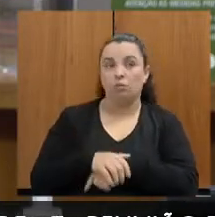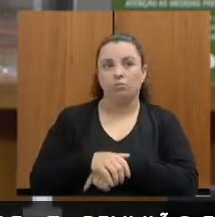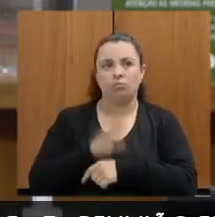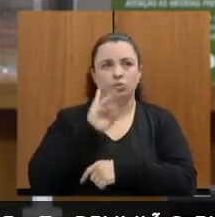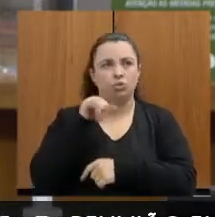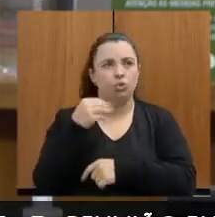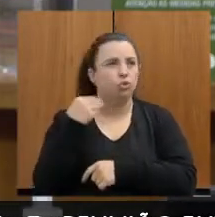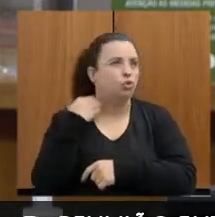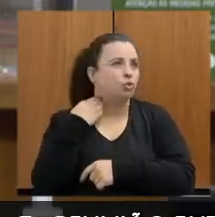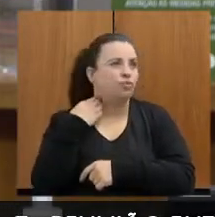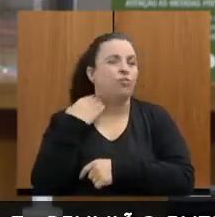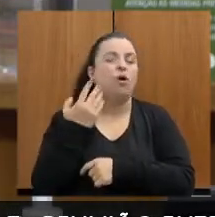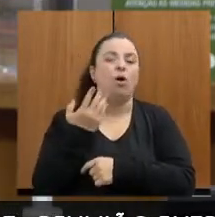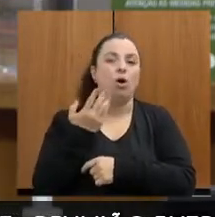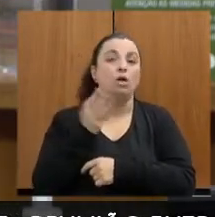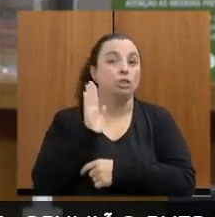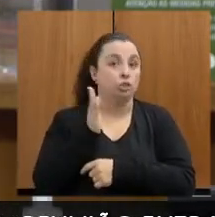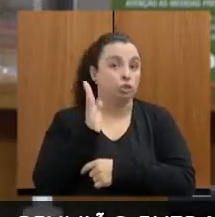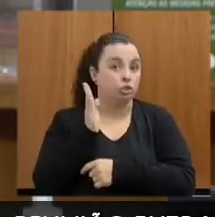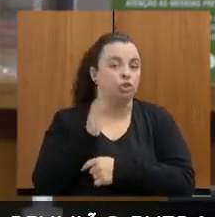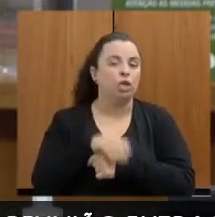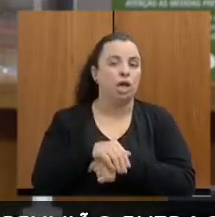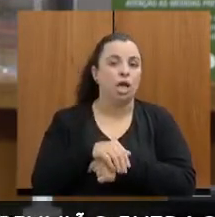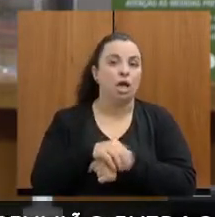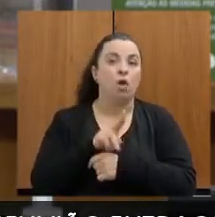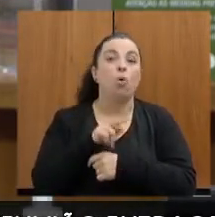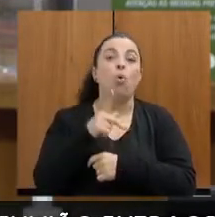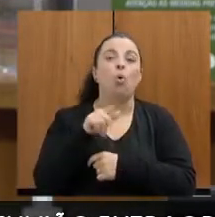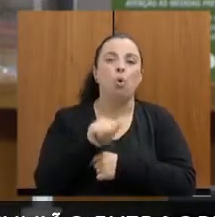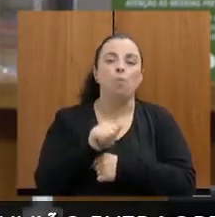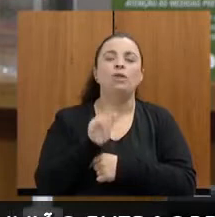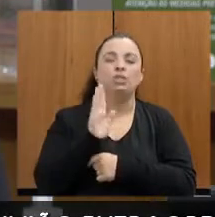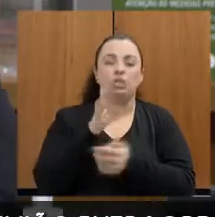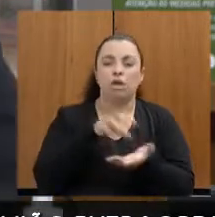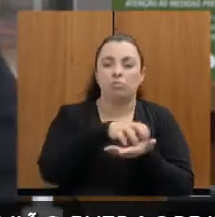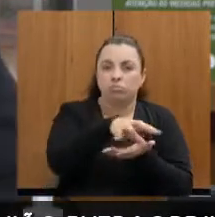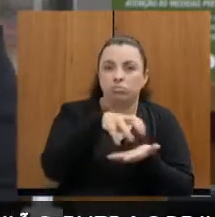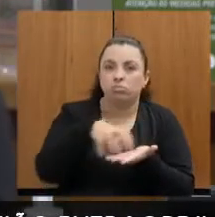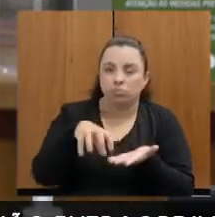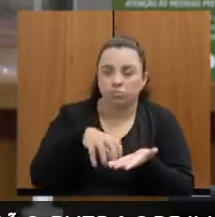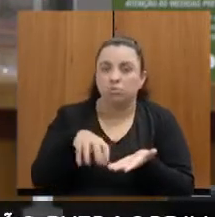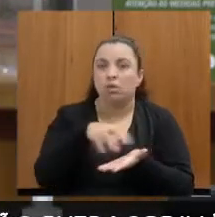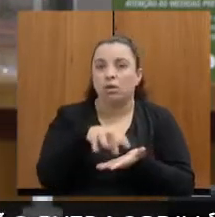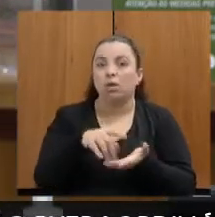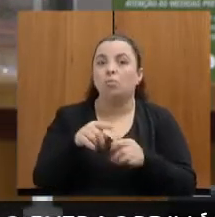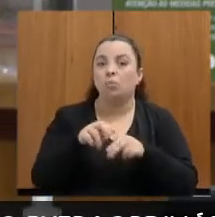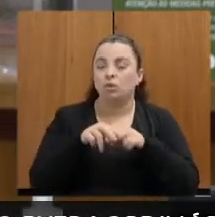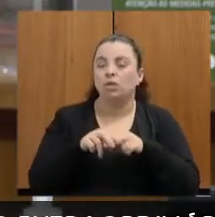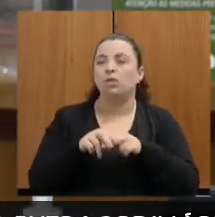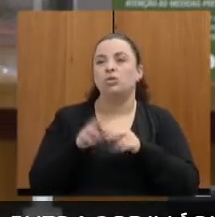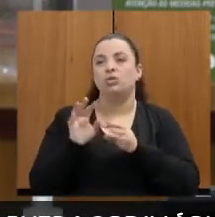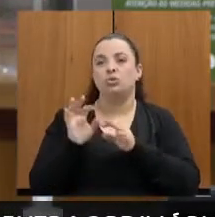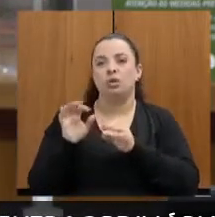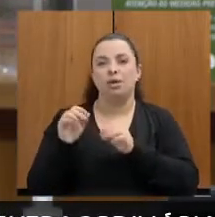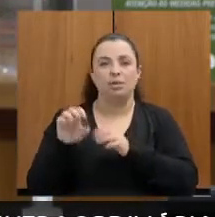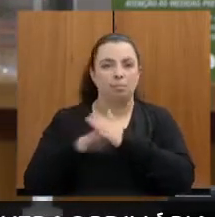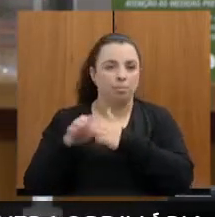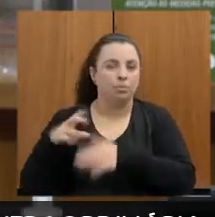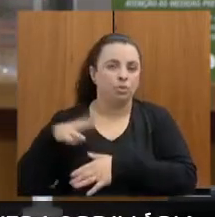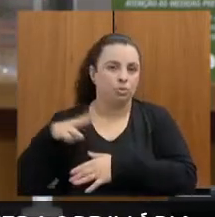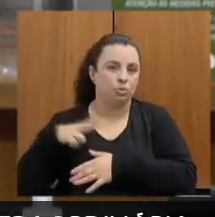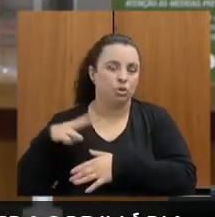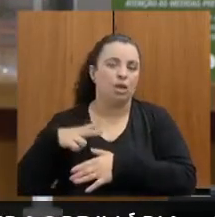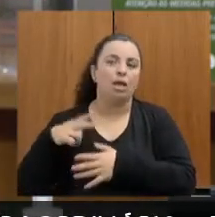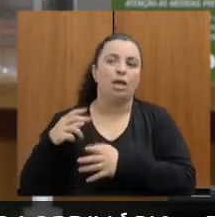Juiz de Fora um exemplo azul para Juiz de Fora são todas descentralizadas por organização social Bahia é um grande